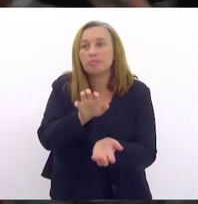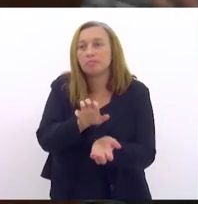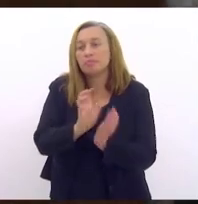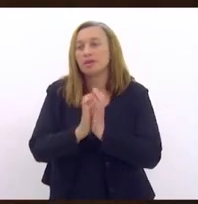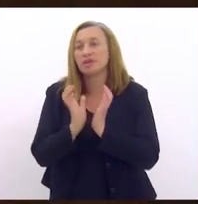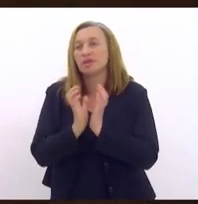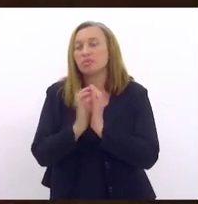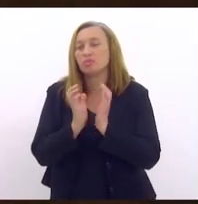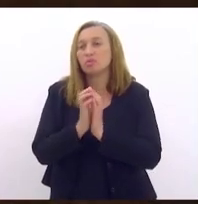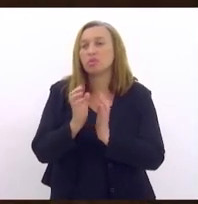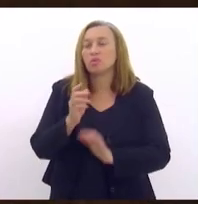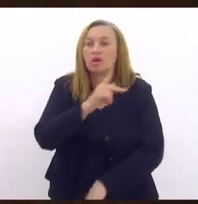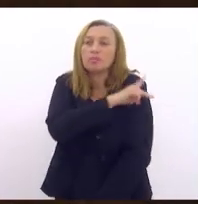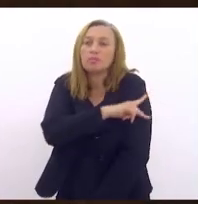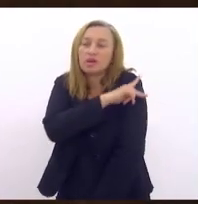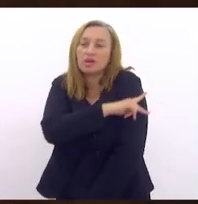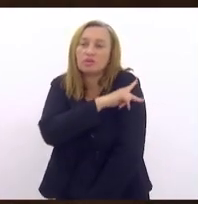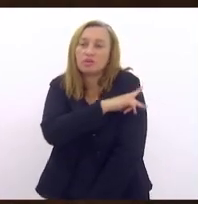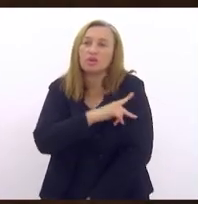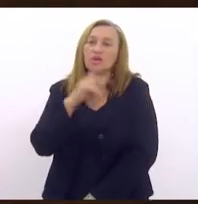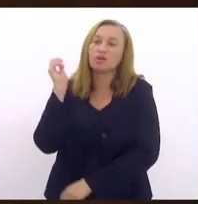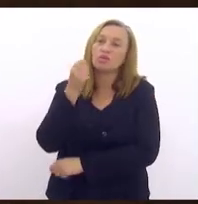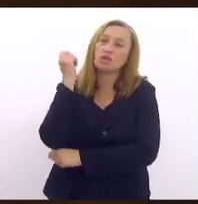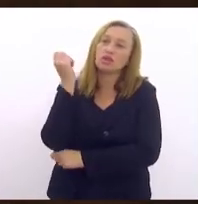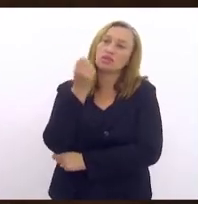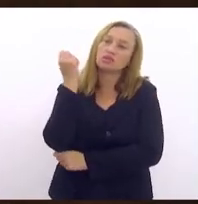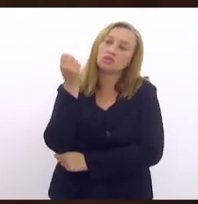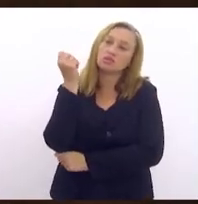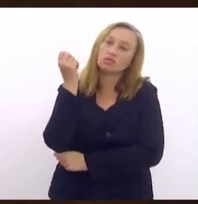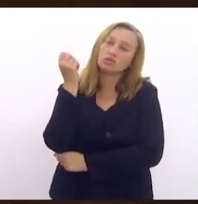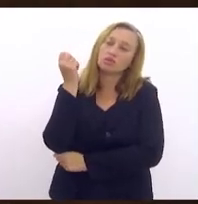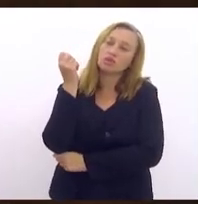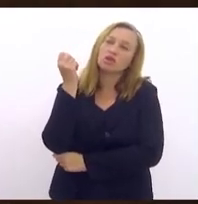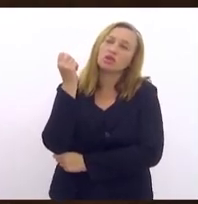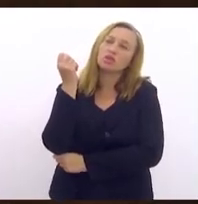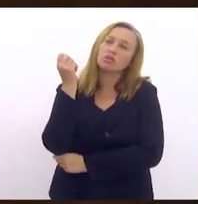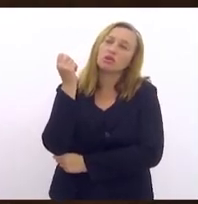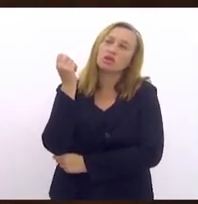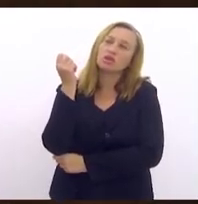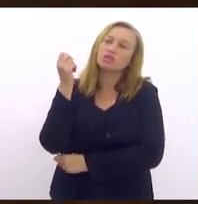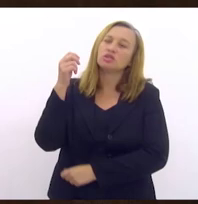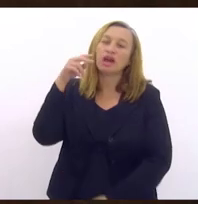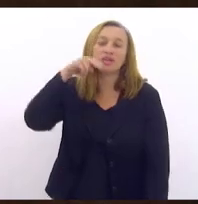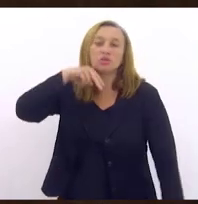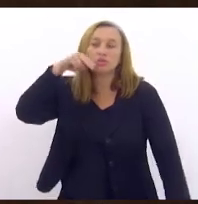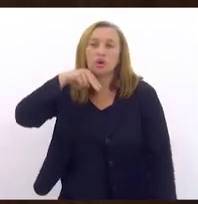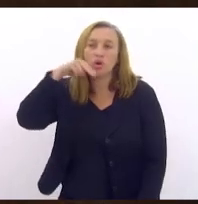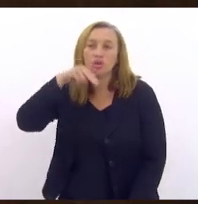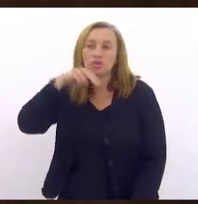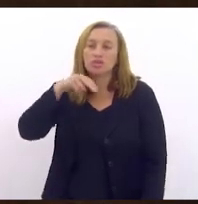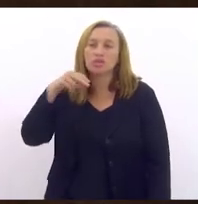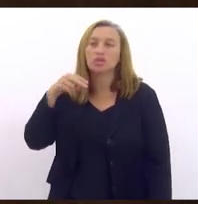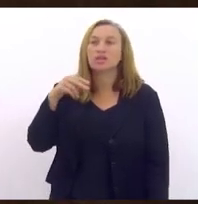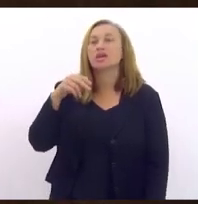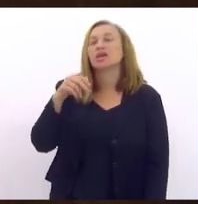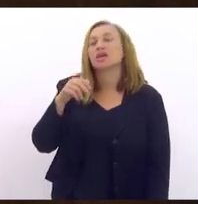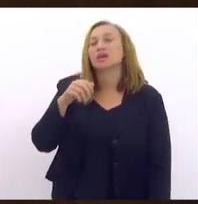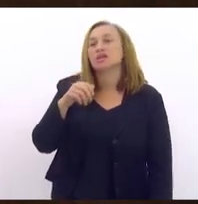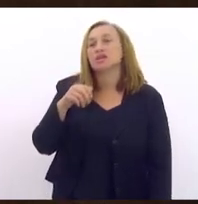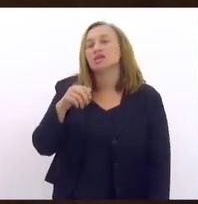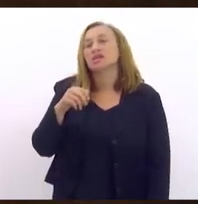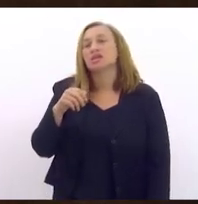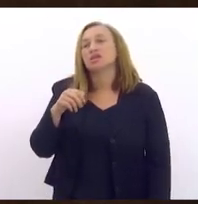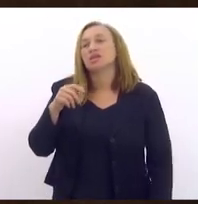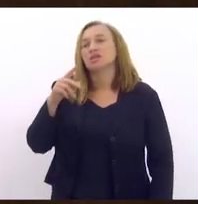Piauí, Paraná, Rio Grande do Norte, Rondônia, Roraima, Sergipe e Tocantins. E, além